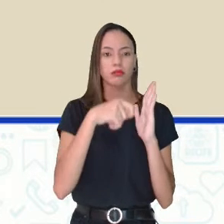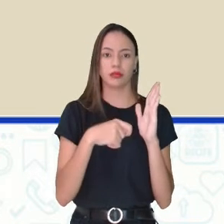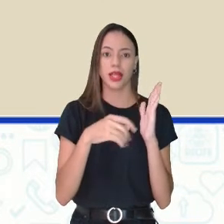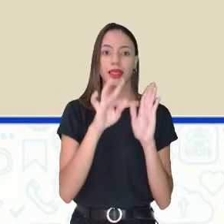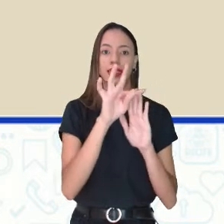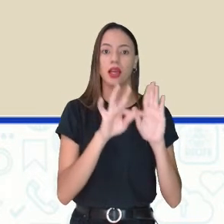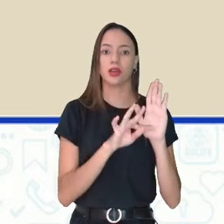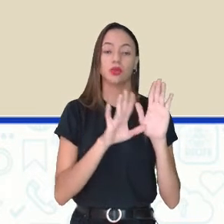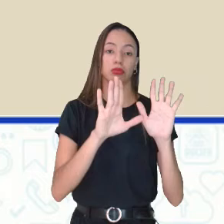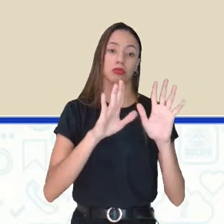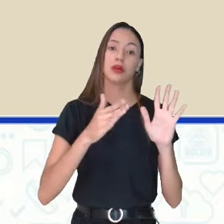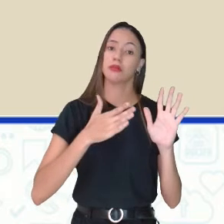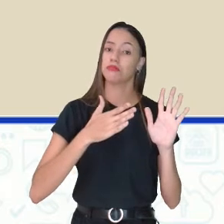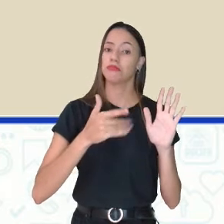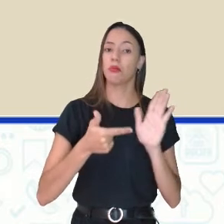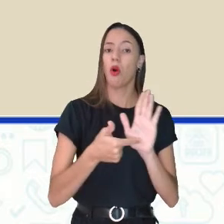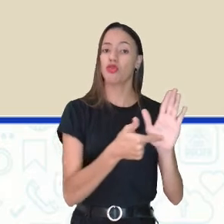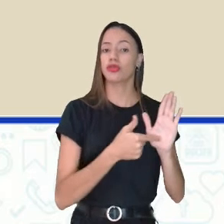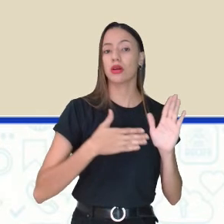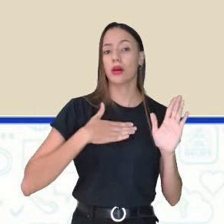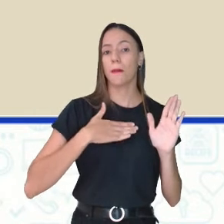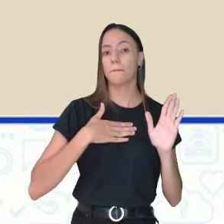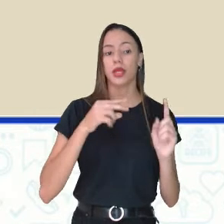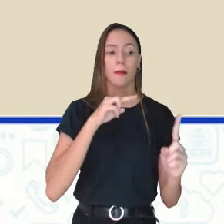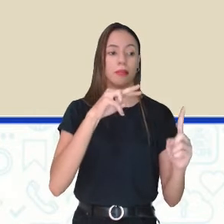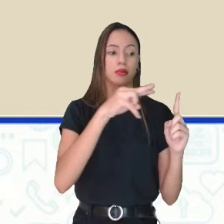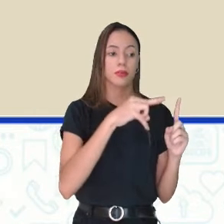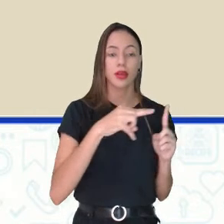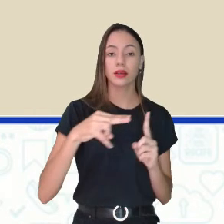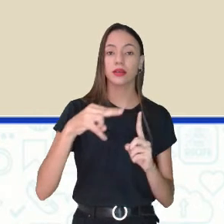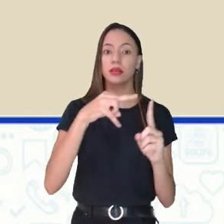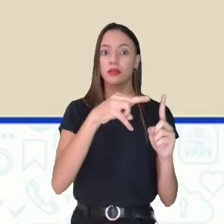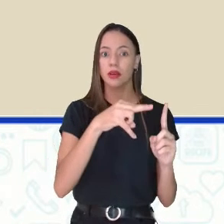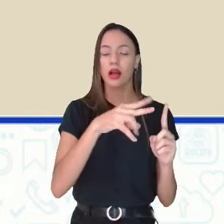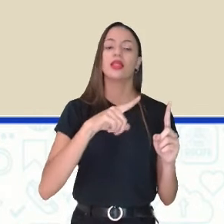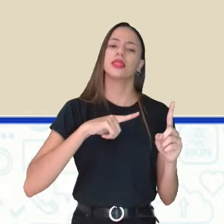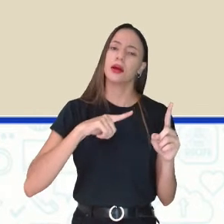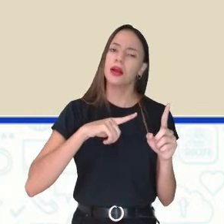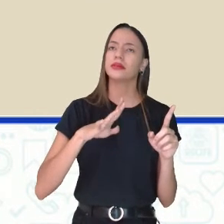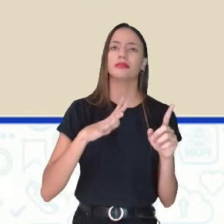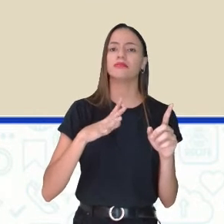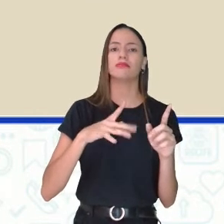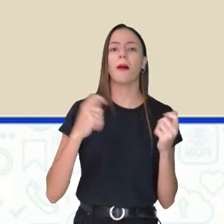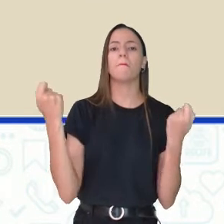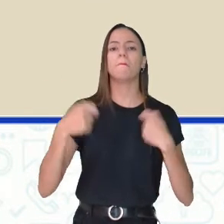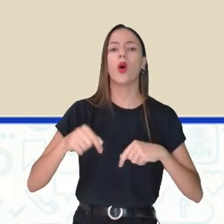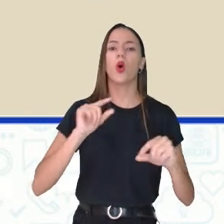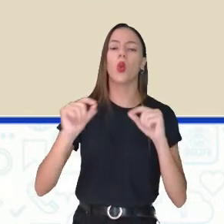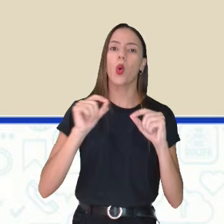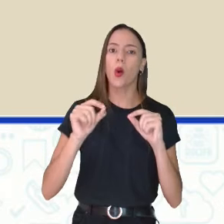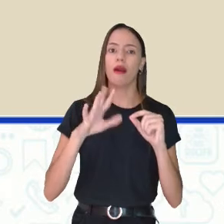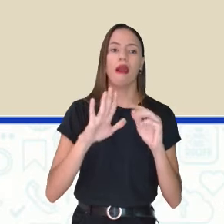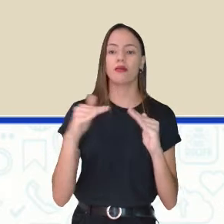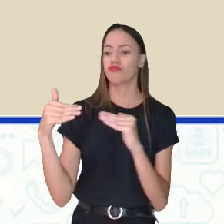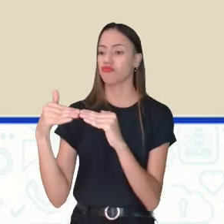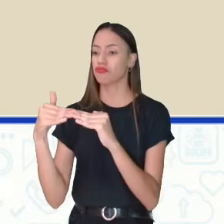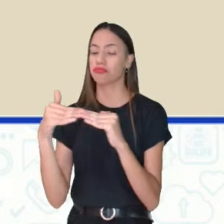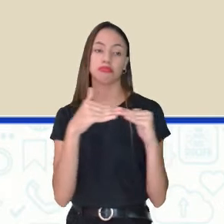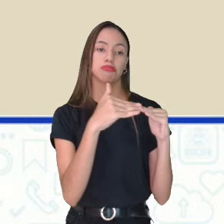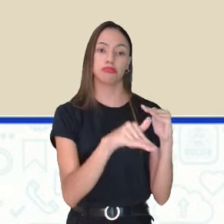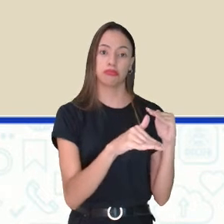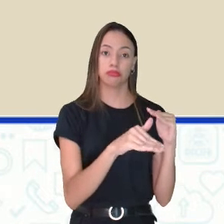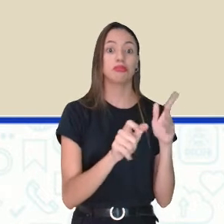existe argumentação porque há uma possibilidade de discordância. Assim, há alguém para ser